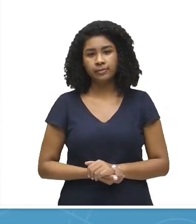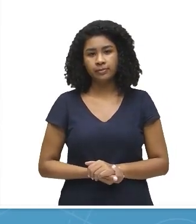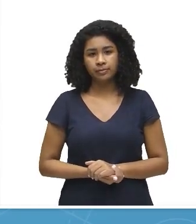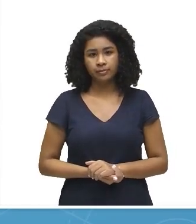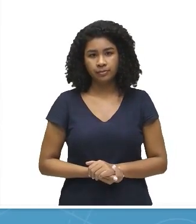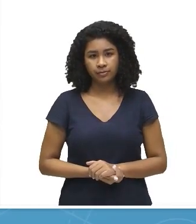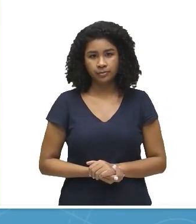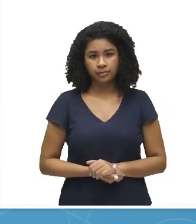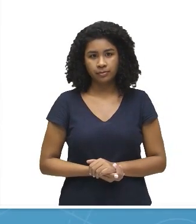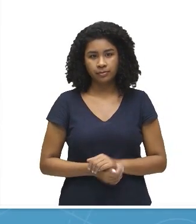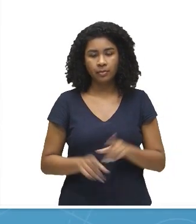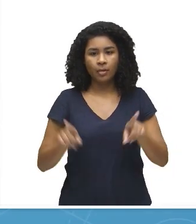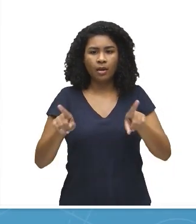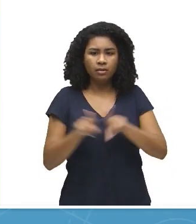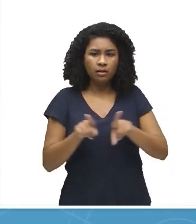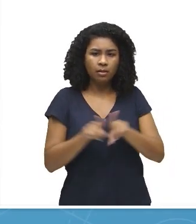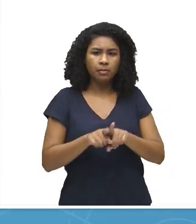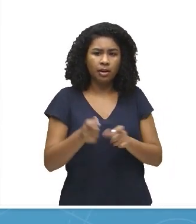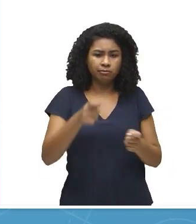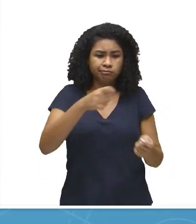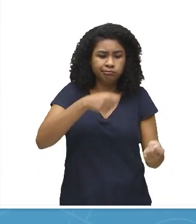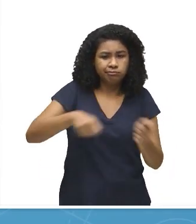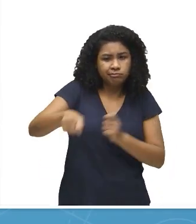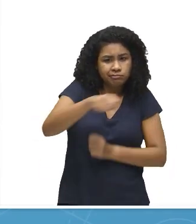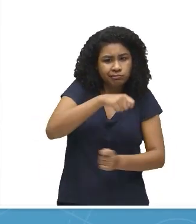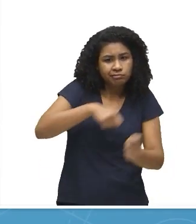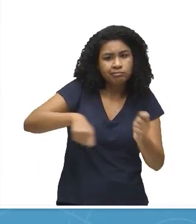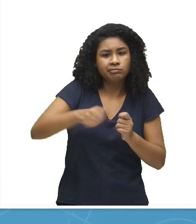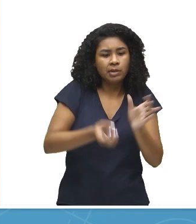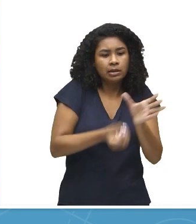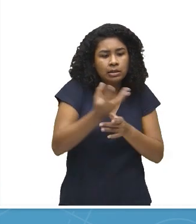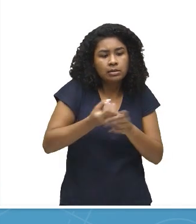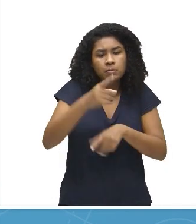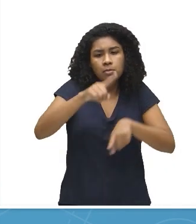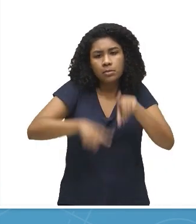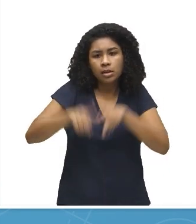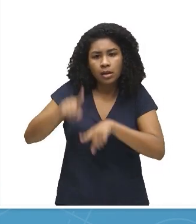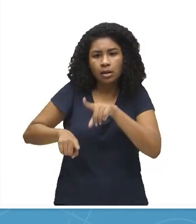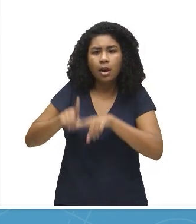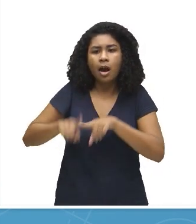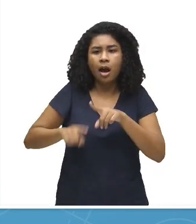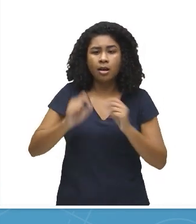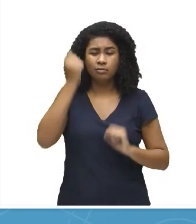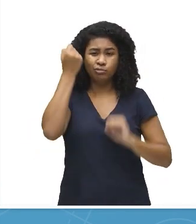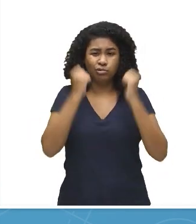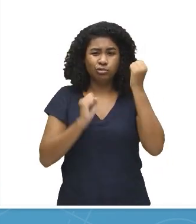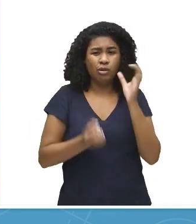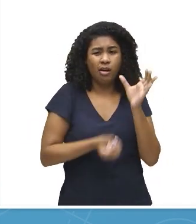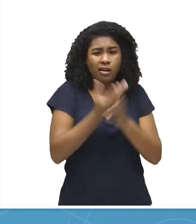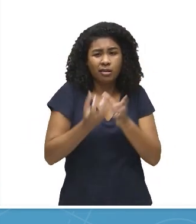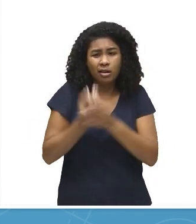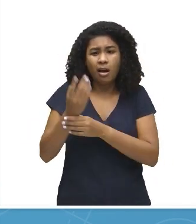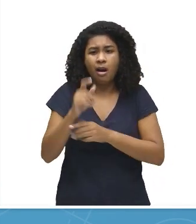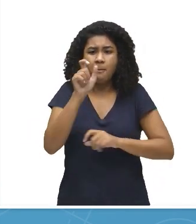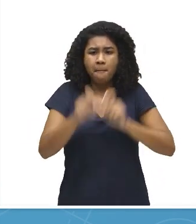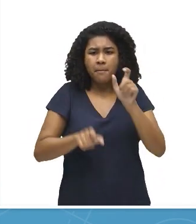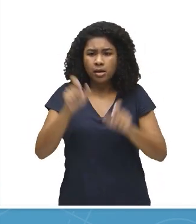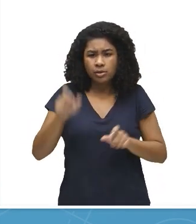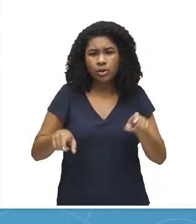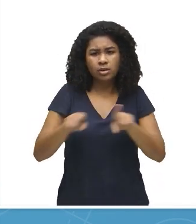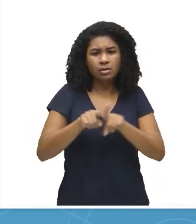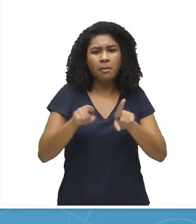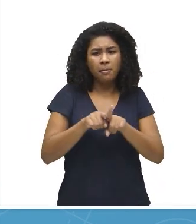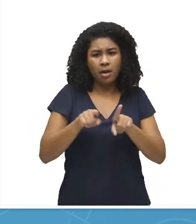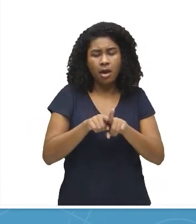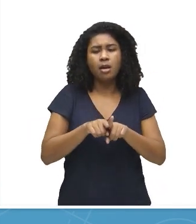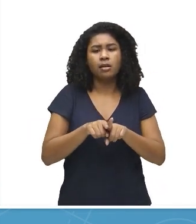tem também um aumento do fluxo de mercadorias, né? Produzidos aí pelas indústrias, pessoas, as ideias também no